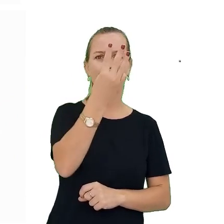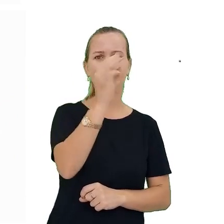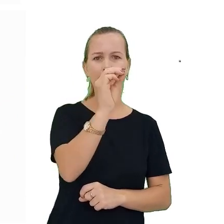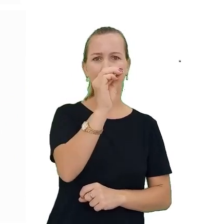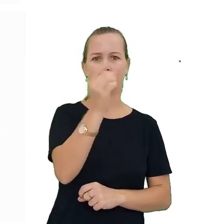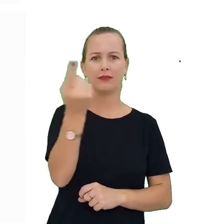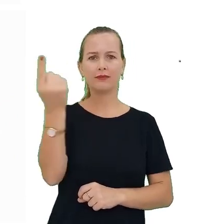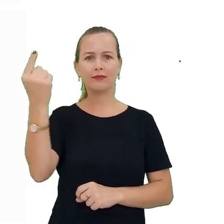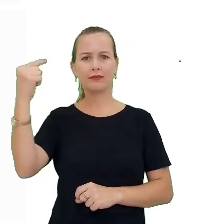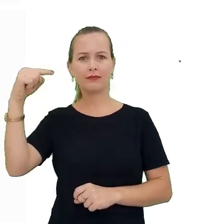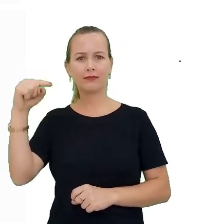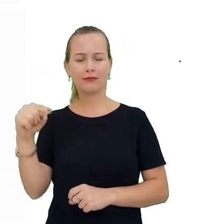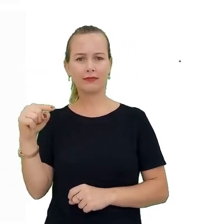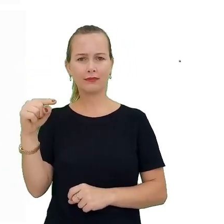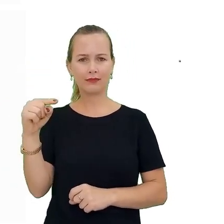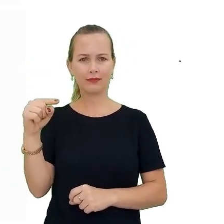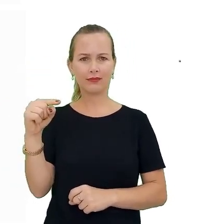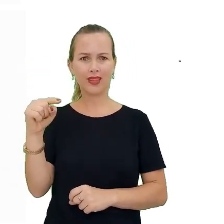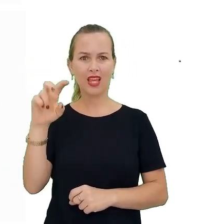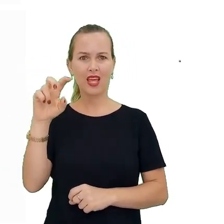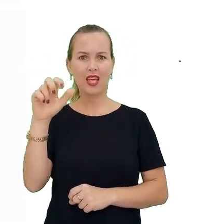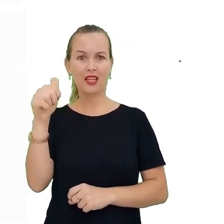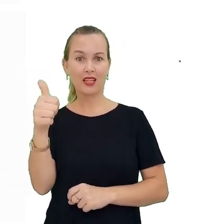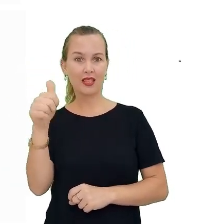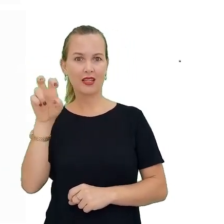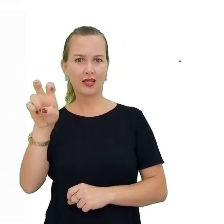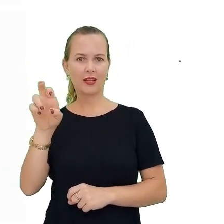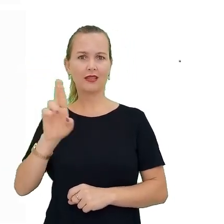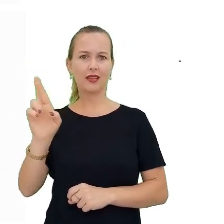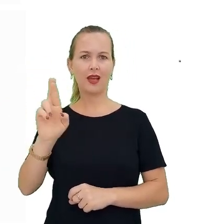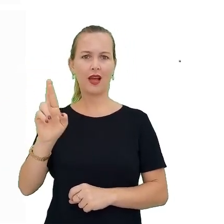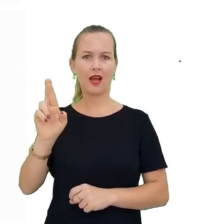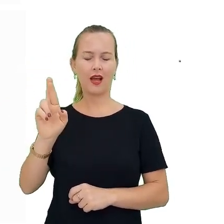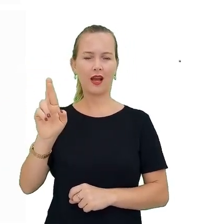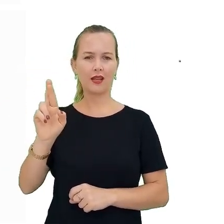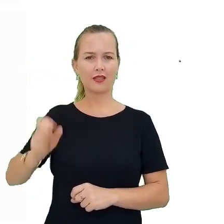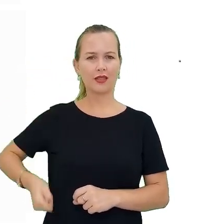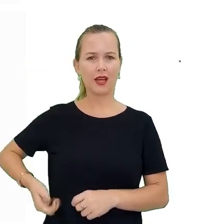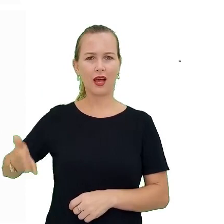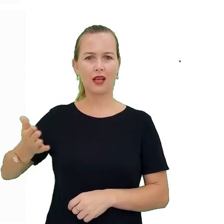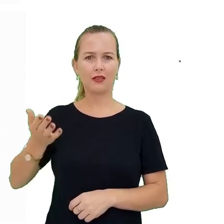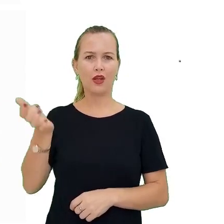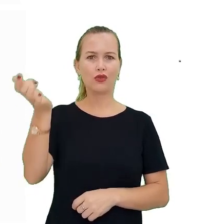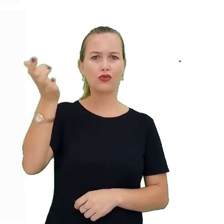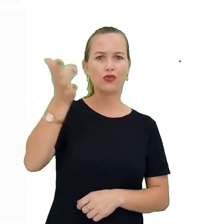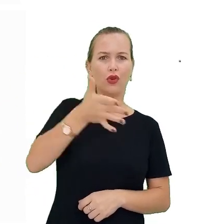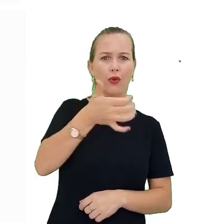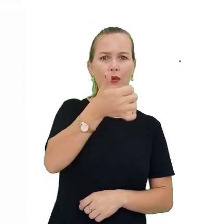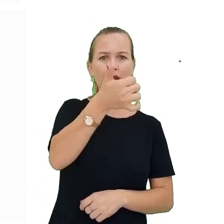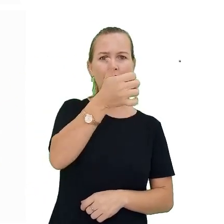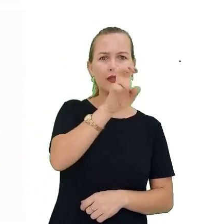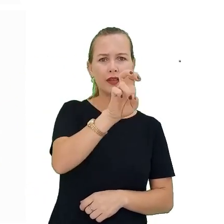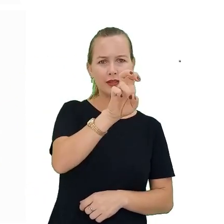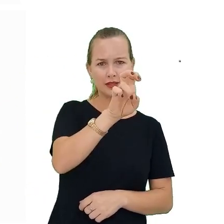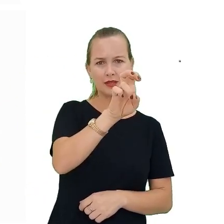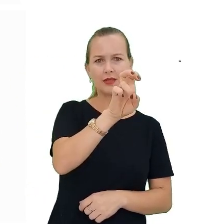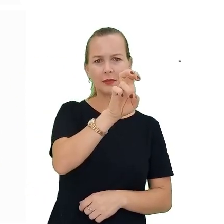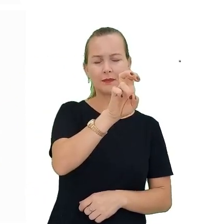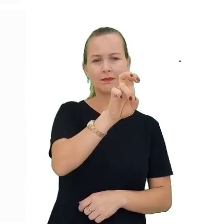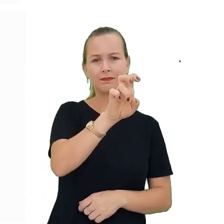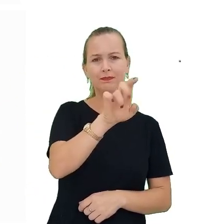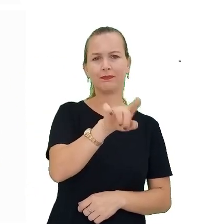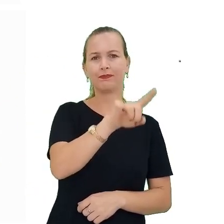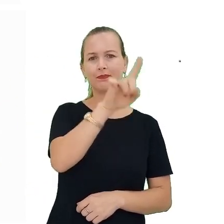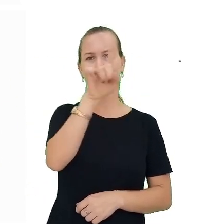Na segunda linha foram gastos R$ 15 do que sobraram, restando 15, pois haviam